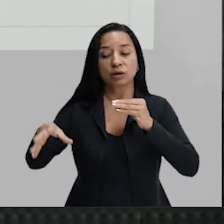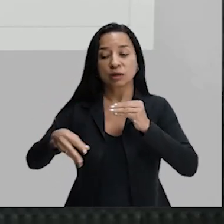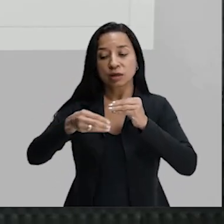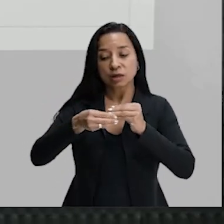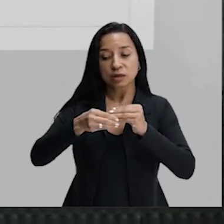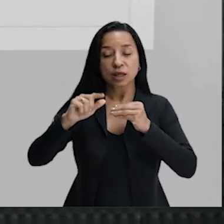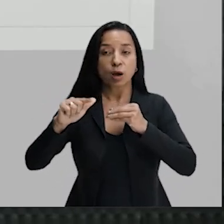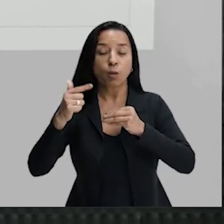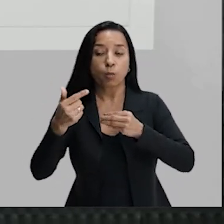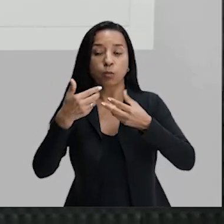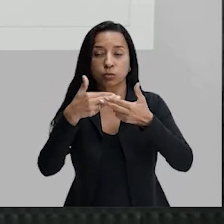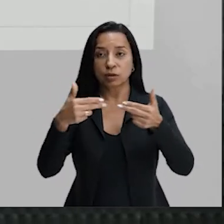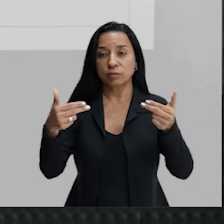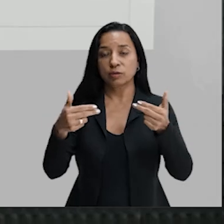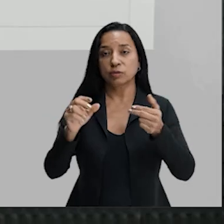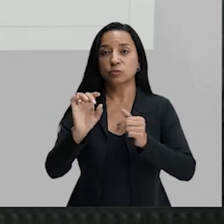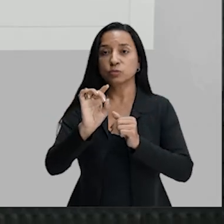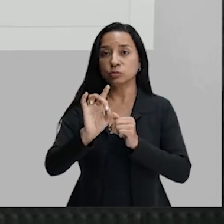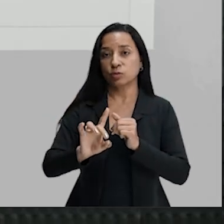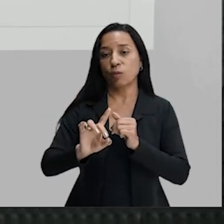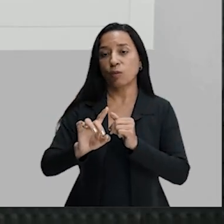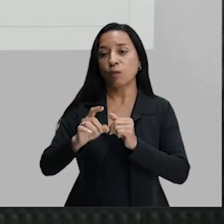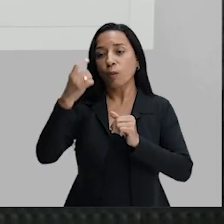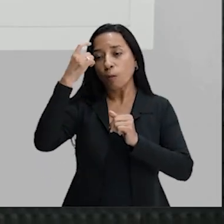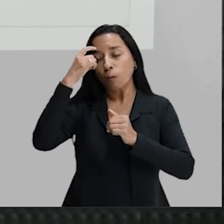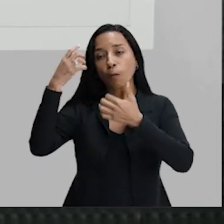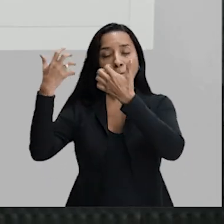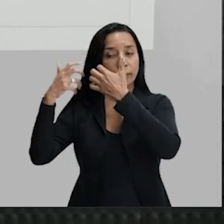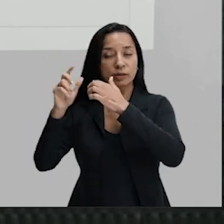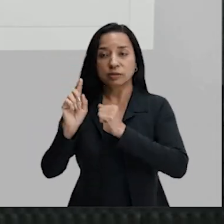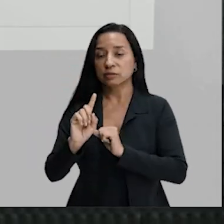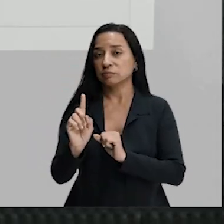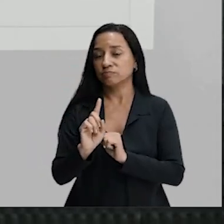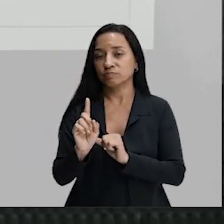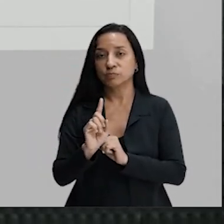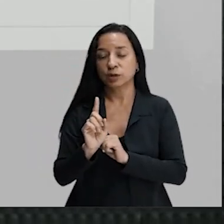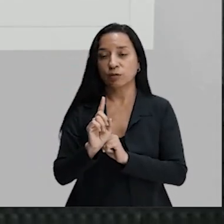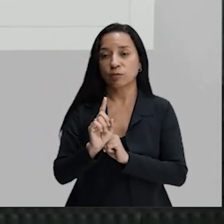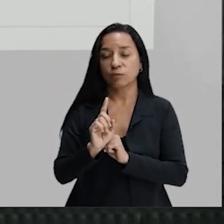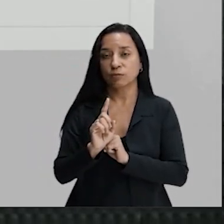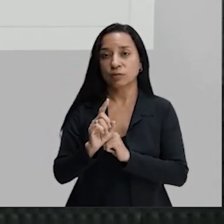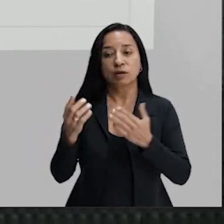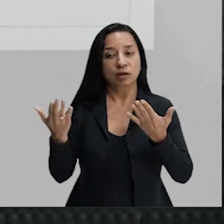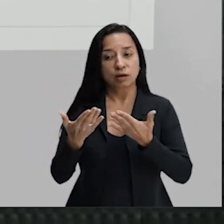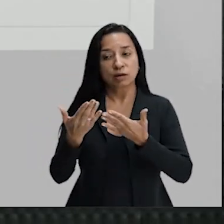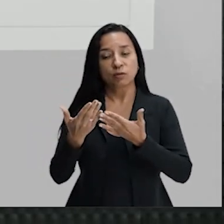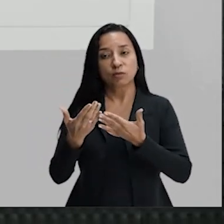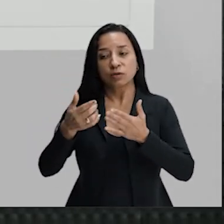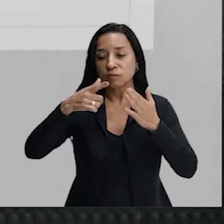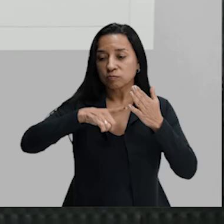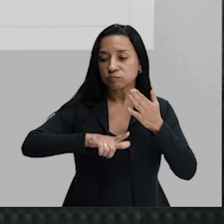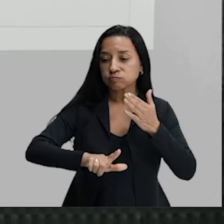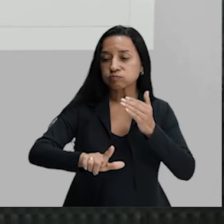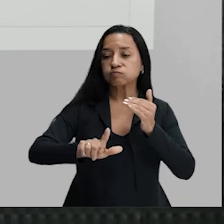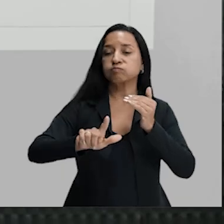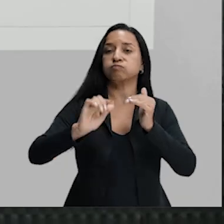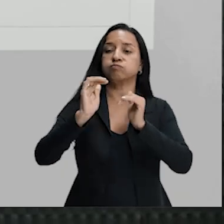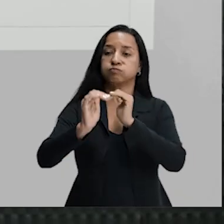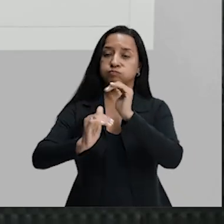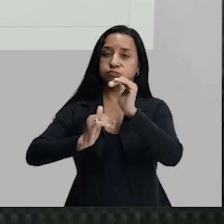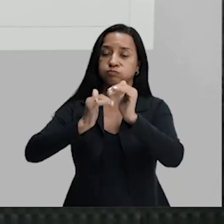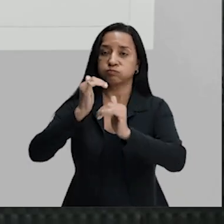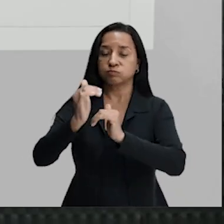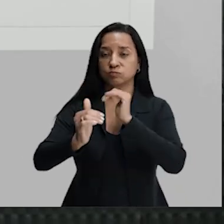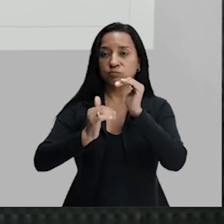elemento, tá certo? Não é apenas o pensar, certo? Nós vamos reconstruir, nós vamos